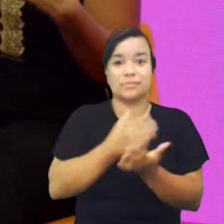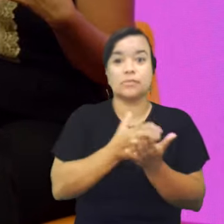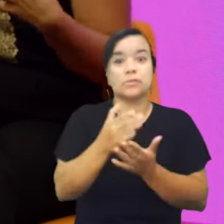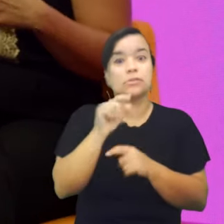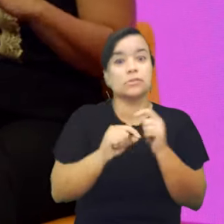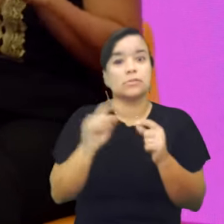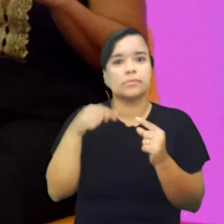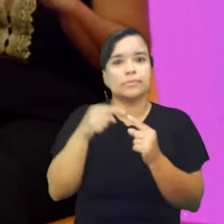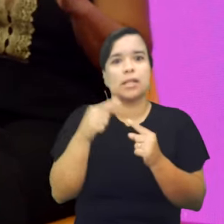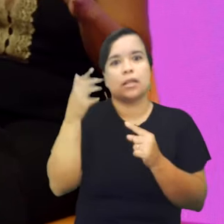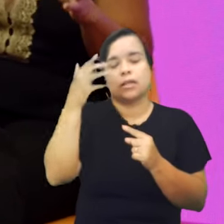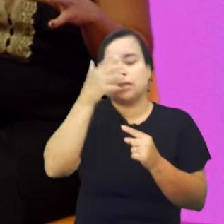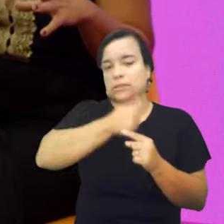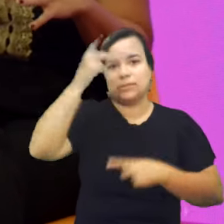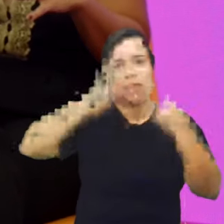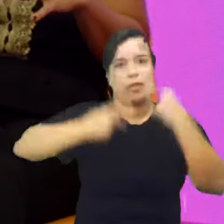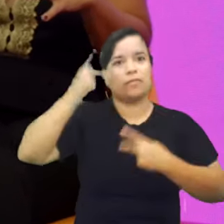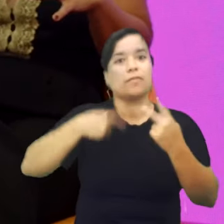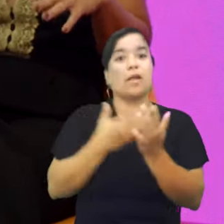para me salvar. E eu comecei a estudar